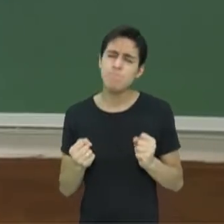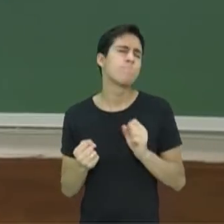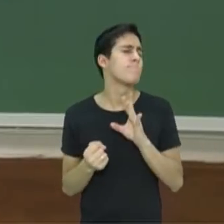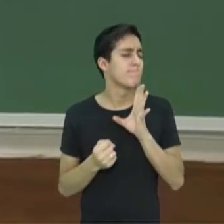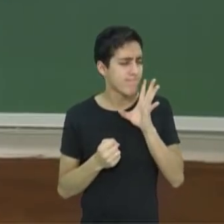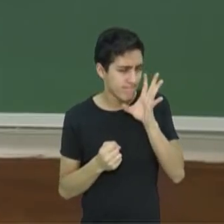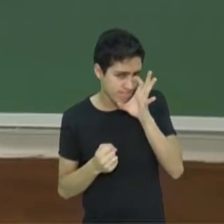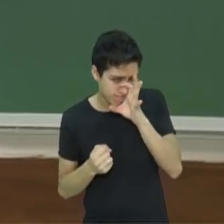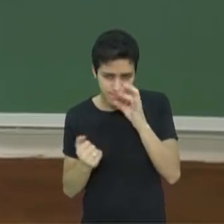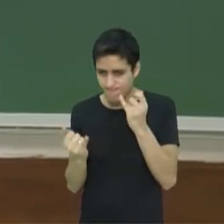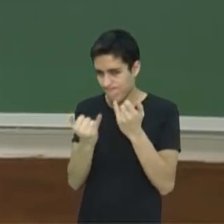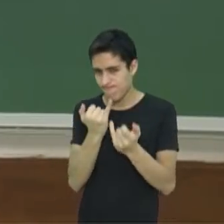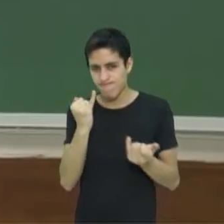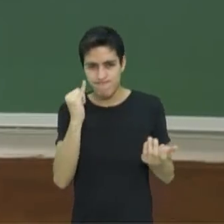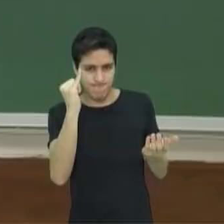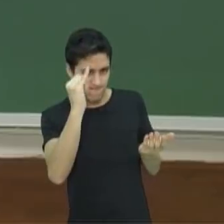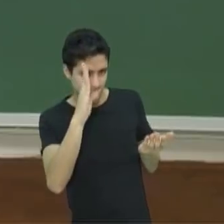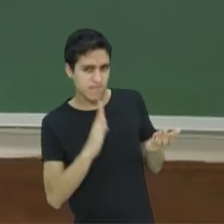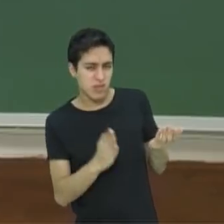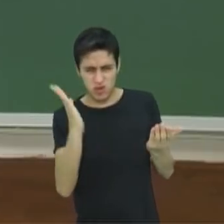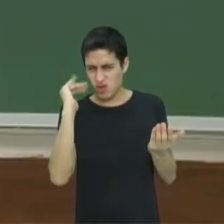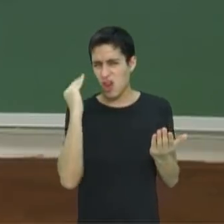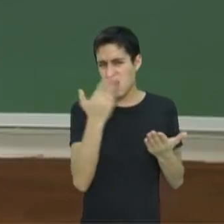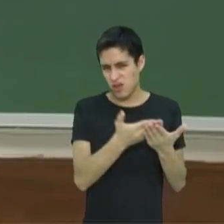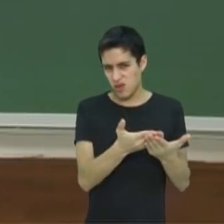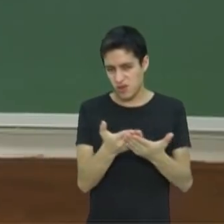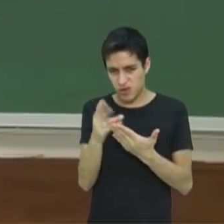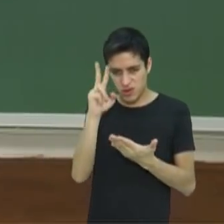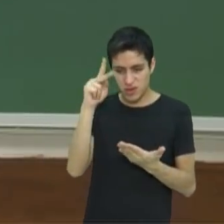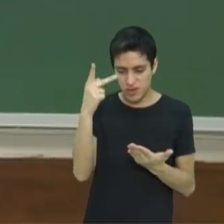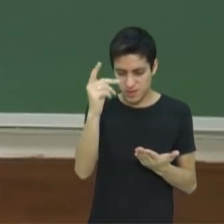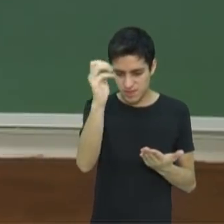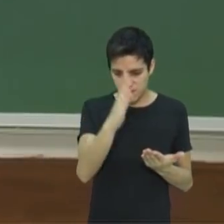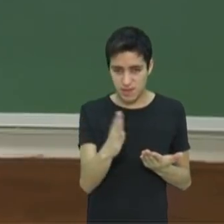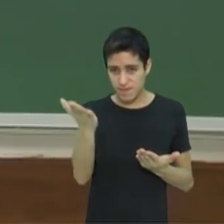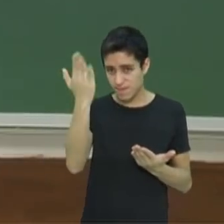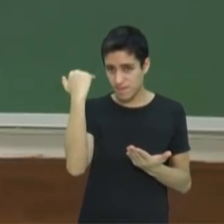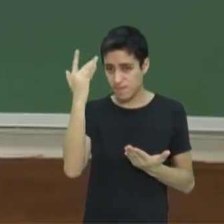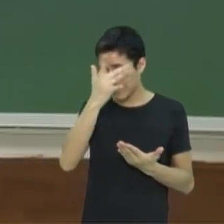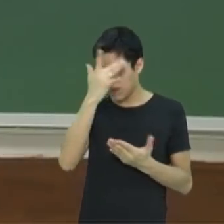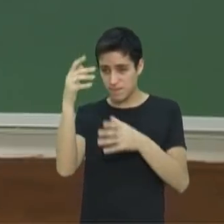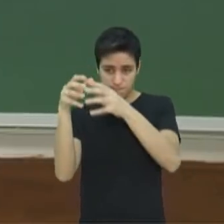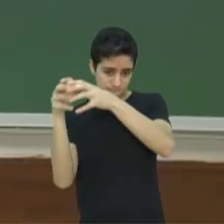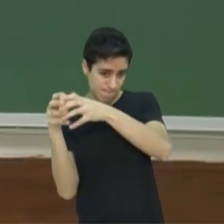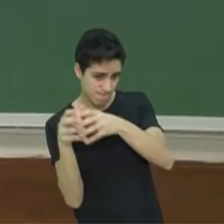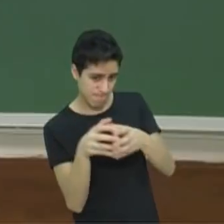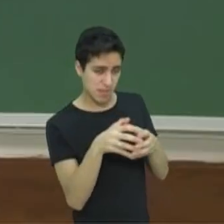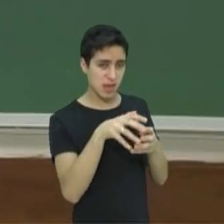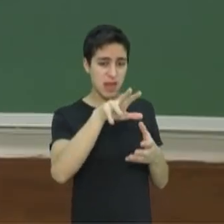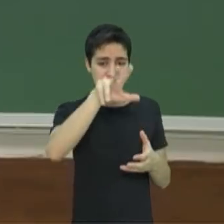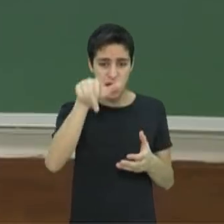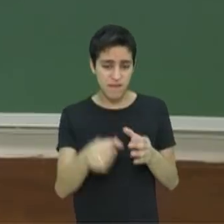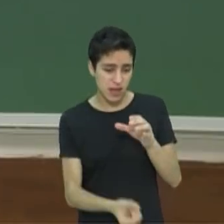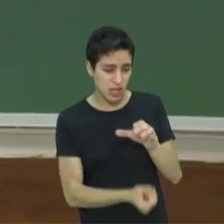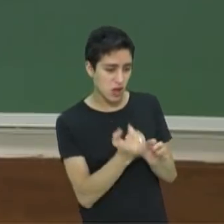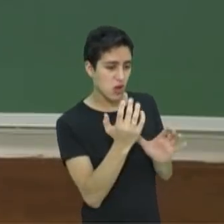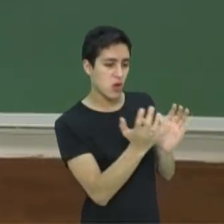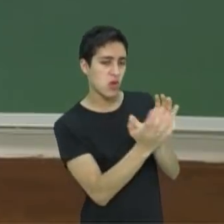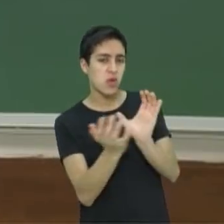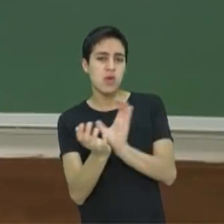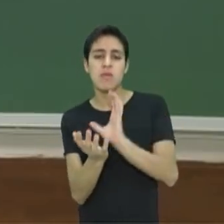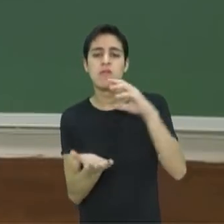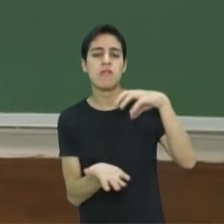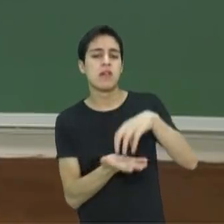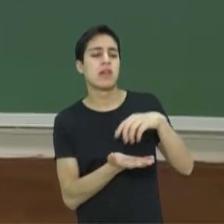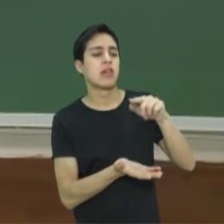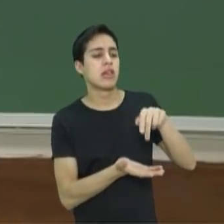no Brasil, vocês já estudaram a história brasileira, um grande contingente de escravos fundaram suas sociedades quilombolas,